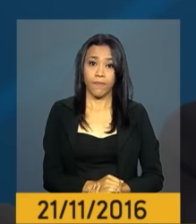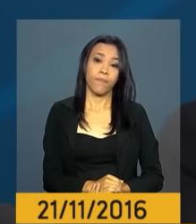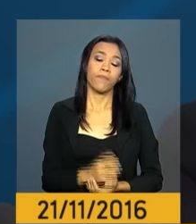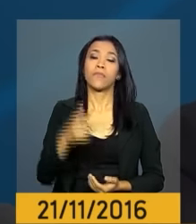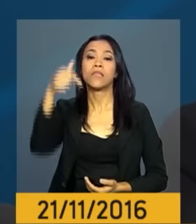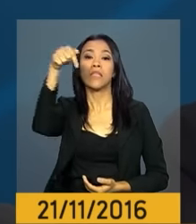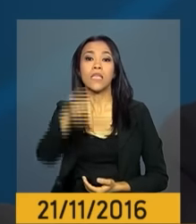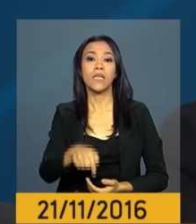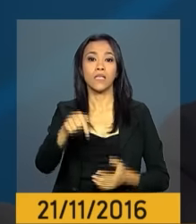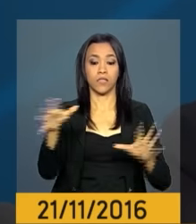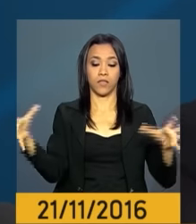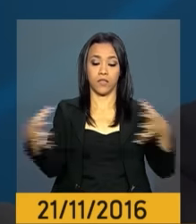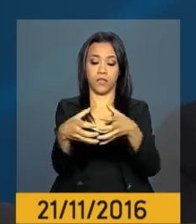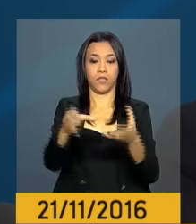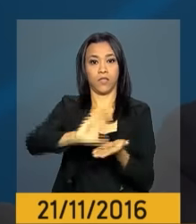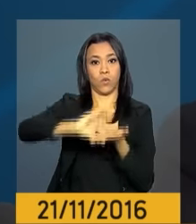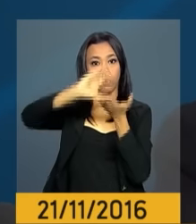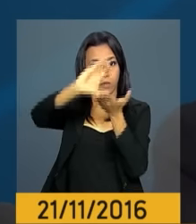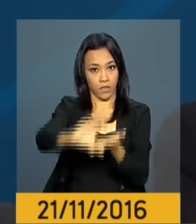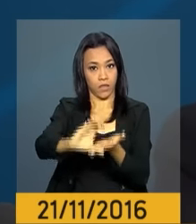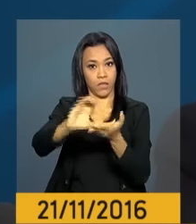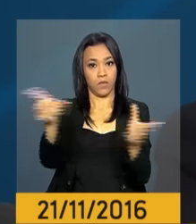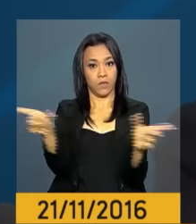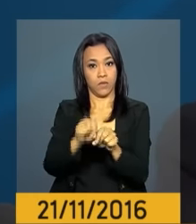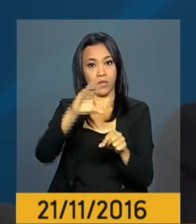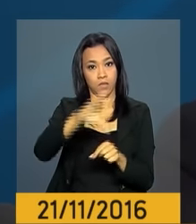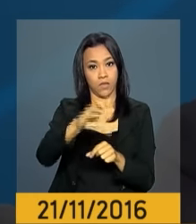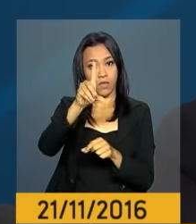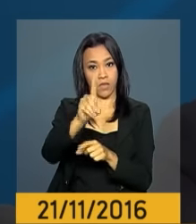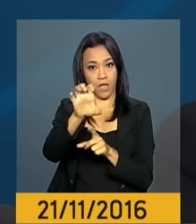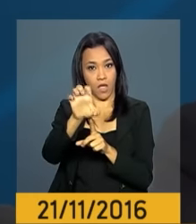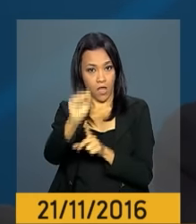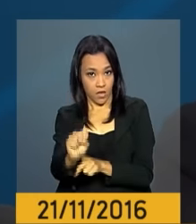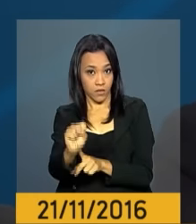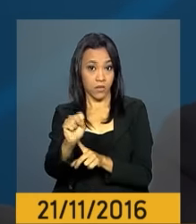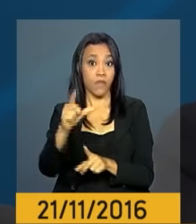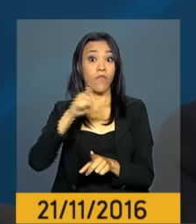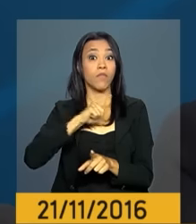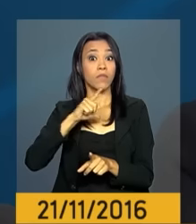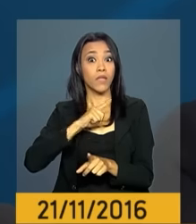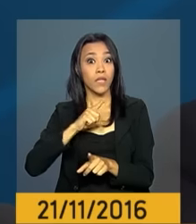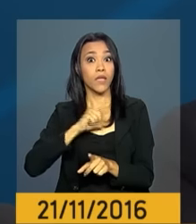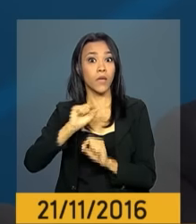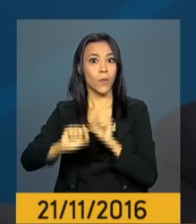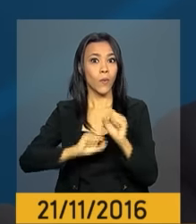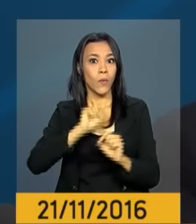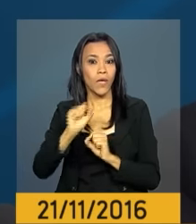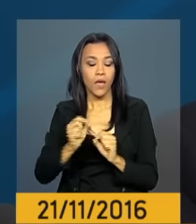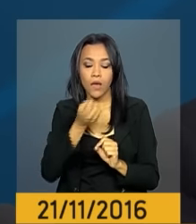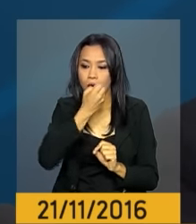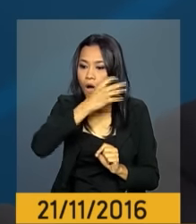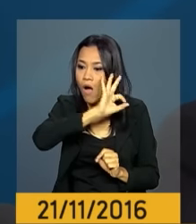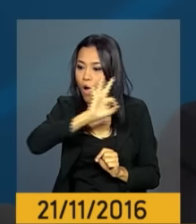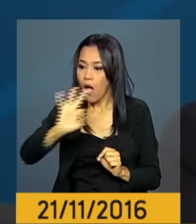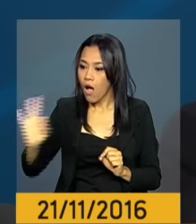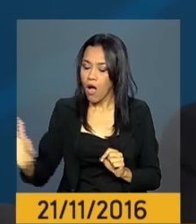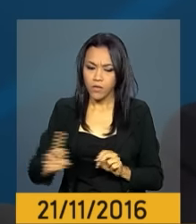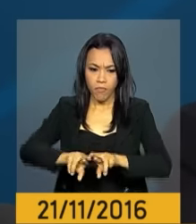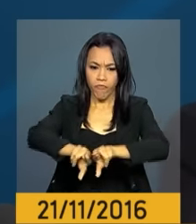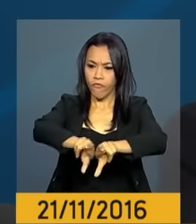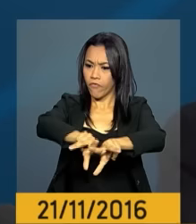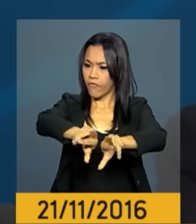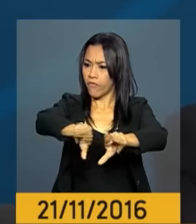Neste Conselho, nós teremos um canal privilegiado para interlocução com